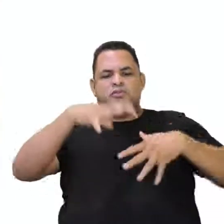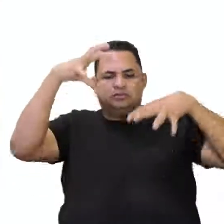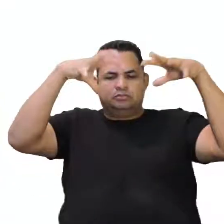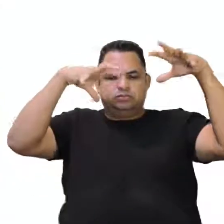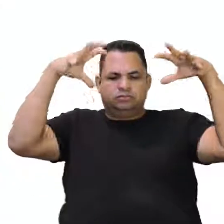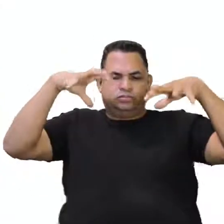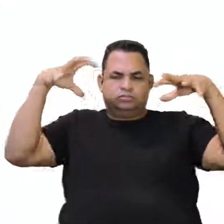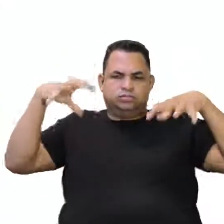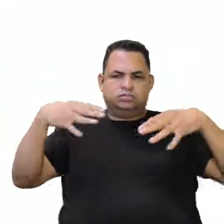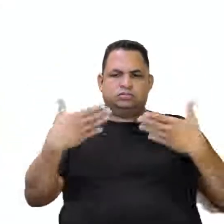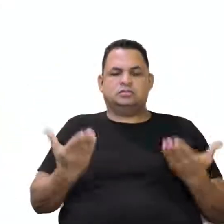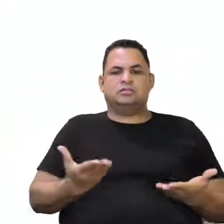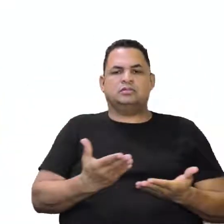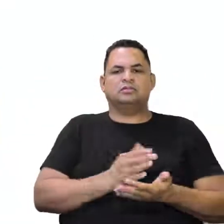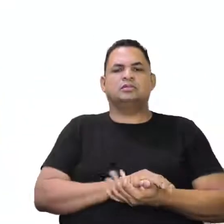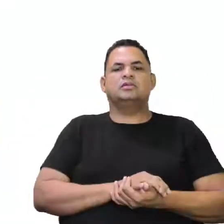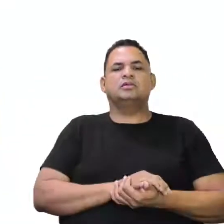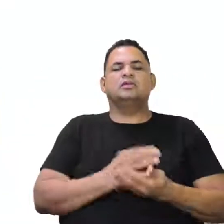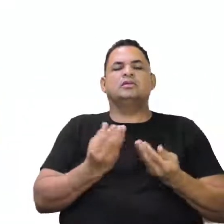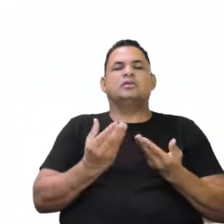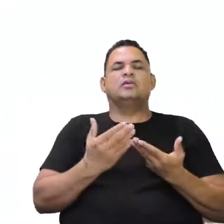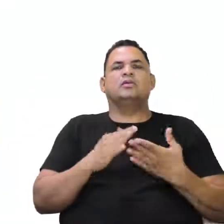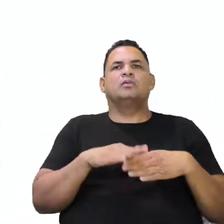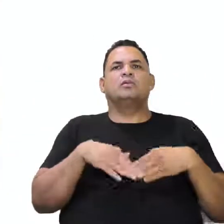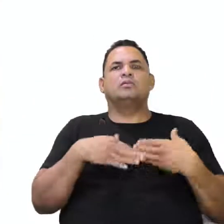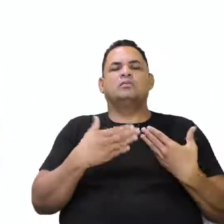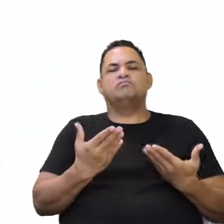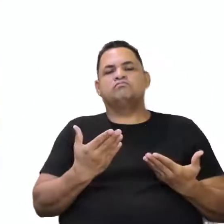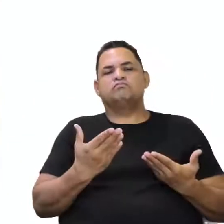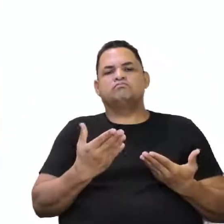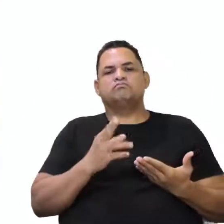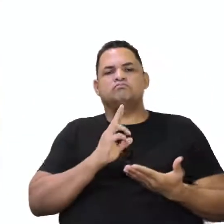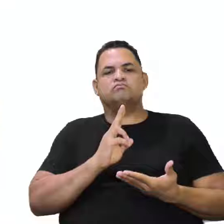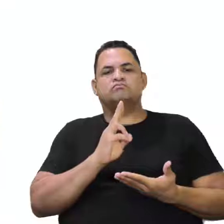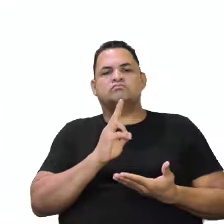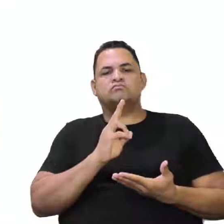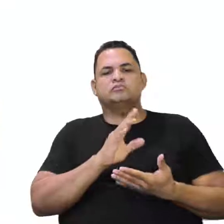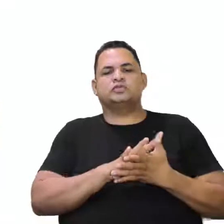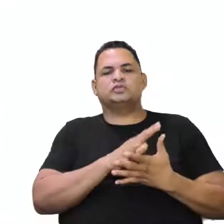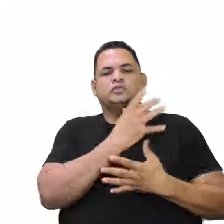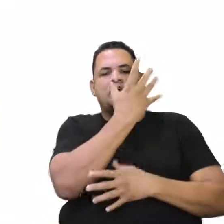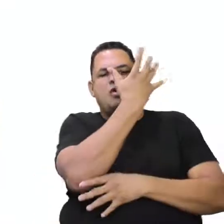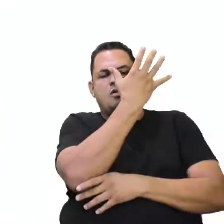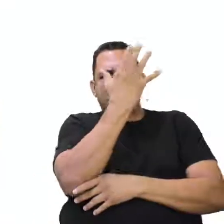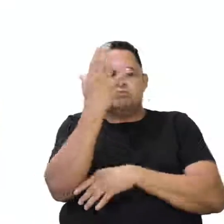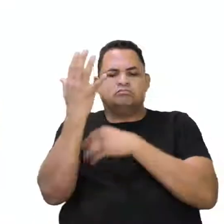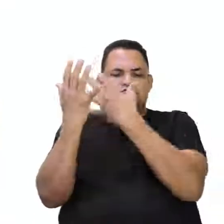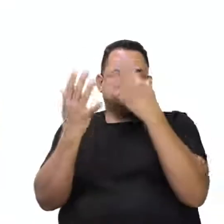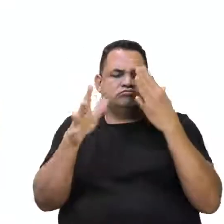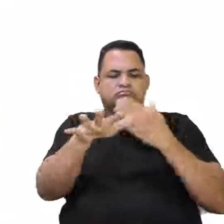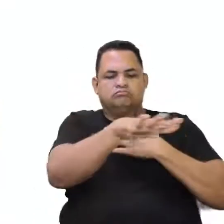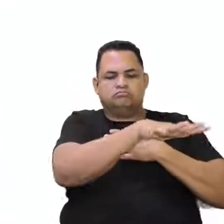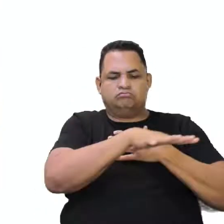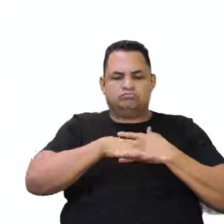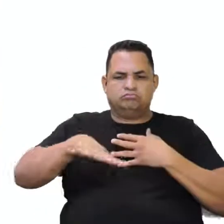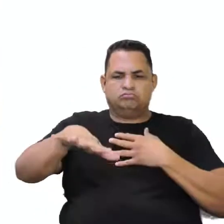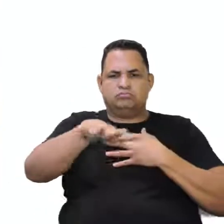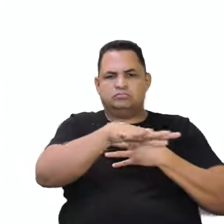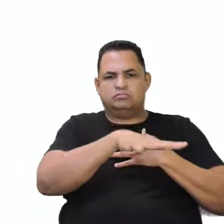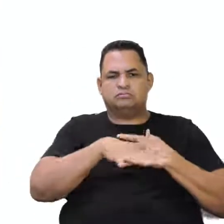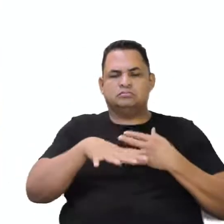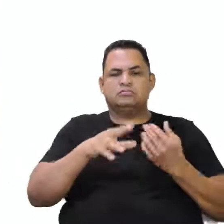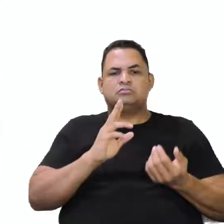chuva. Como assim, professora? Quando você mantém a mata num determinado ambiente, o que vai